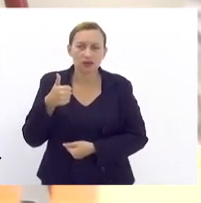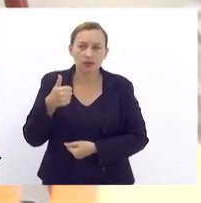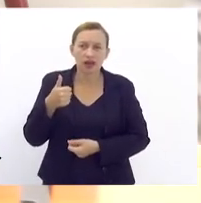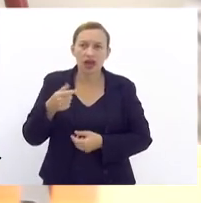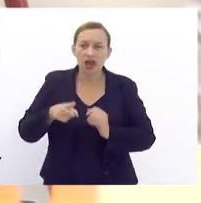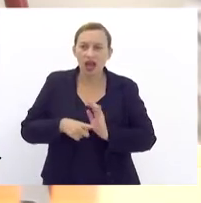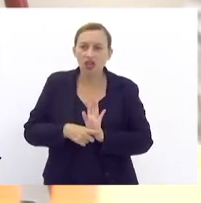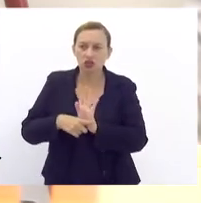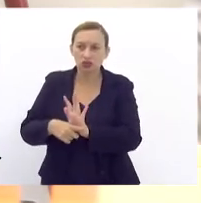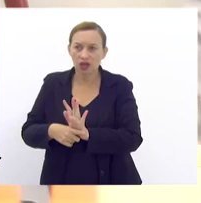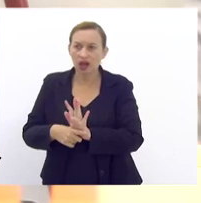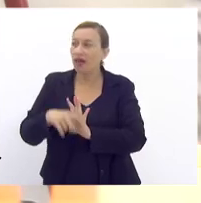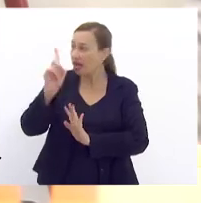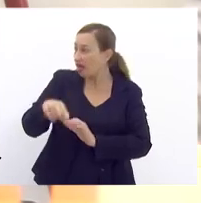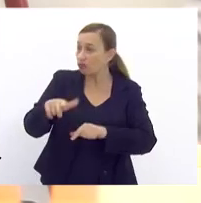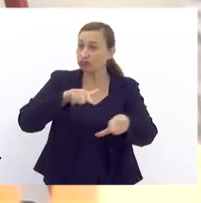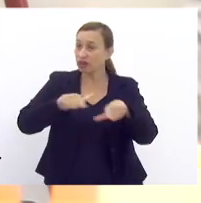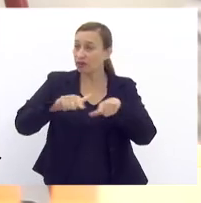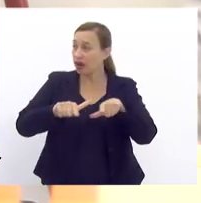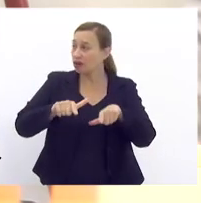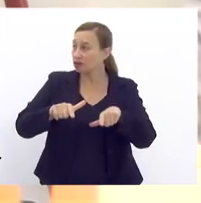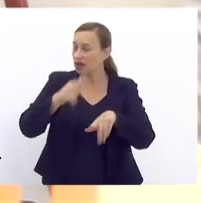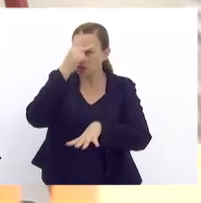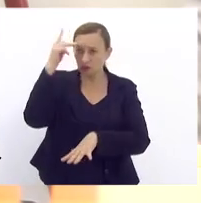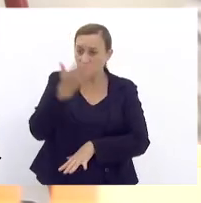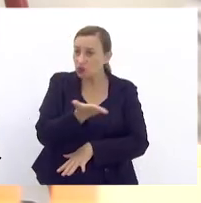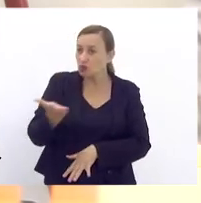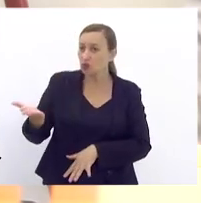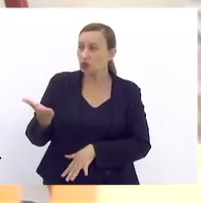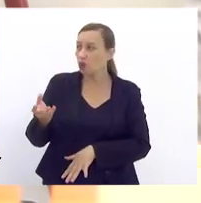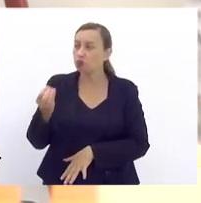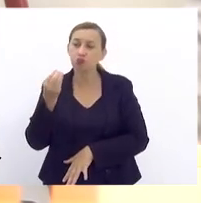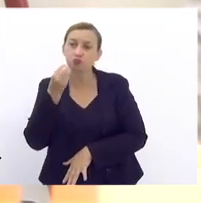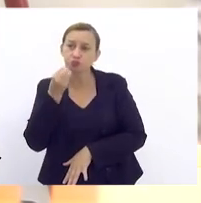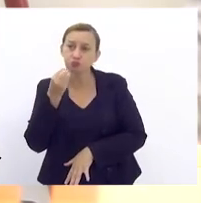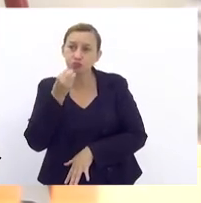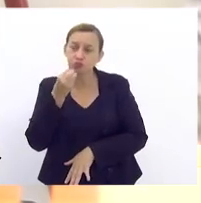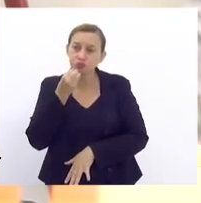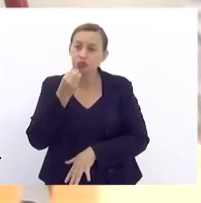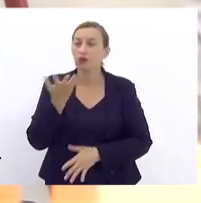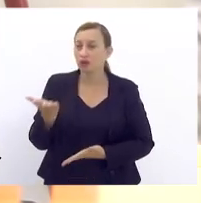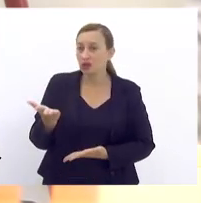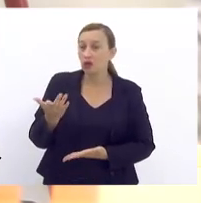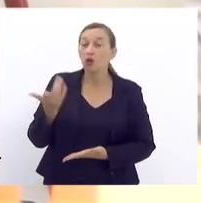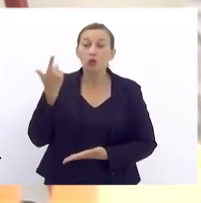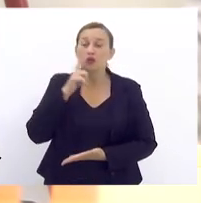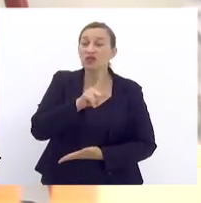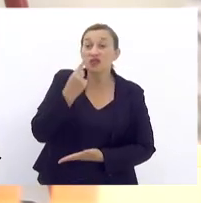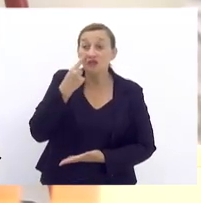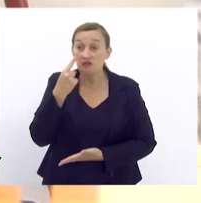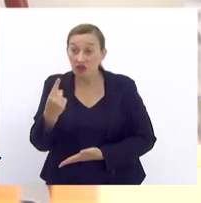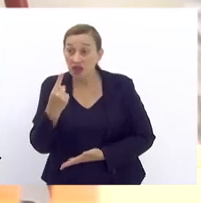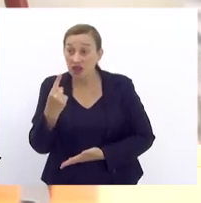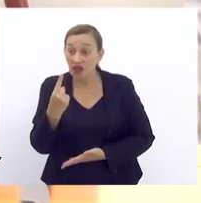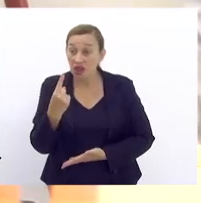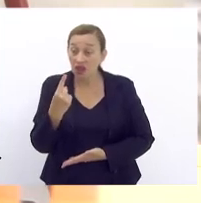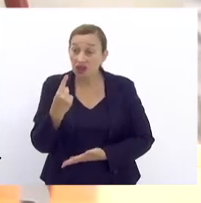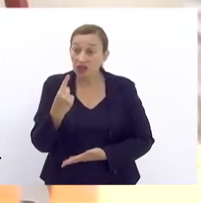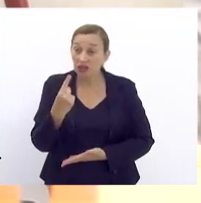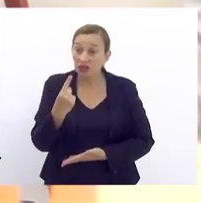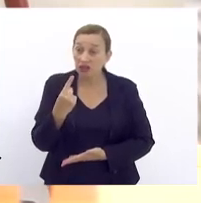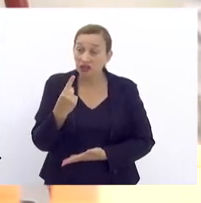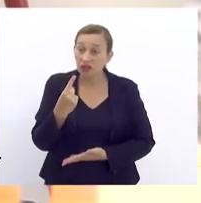Estas pessoas é o trabalho não é oportunidade de conseguir viver de conseguir entre